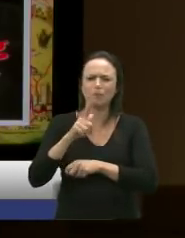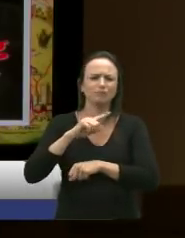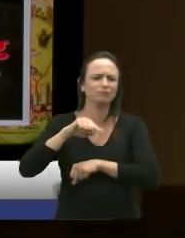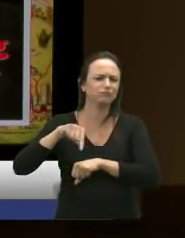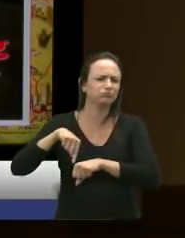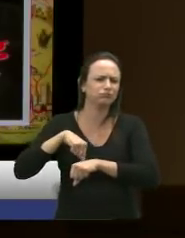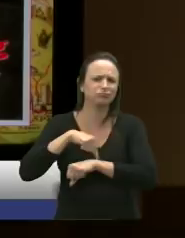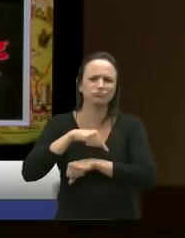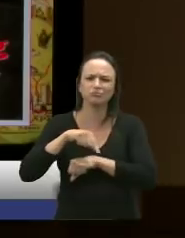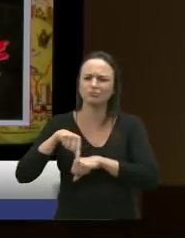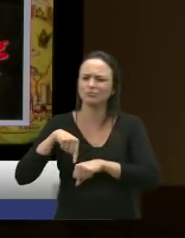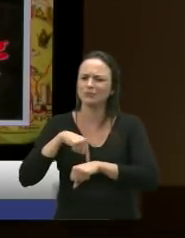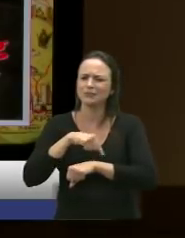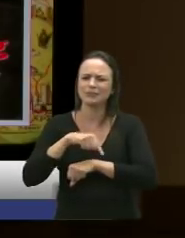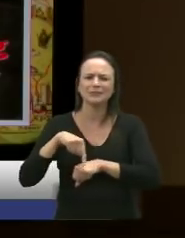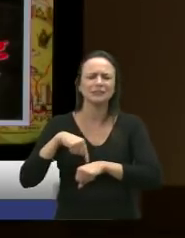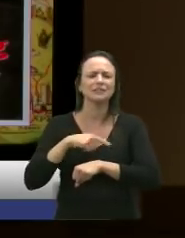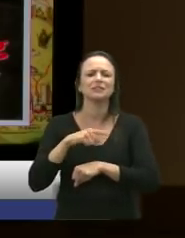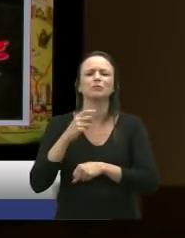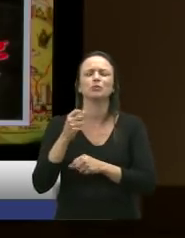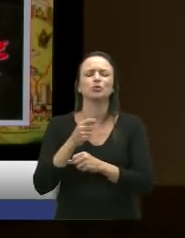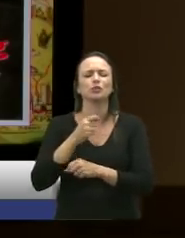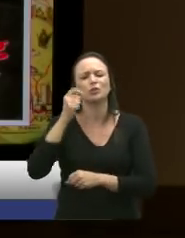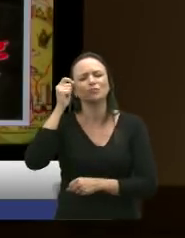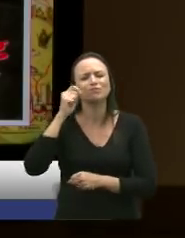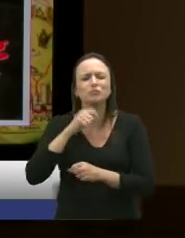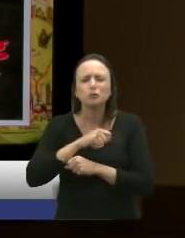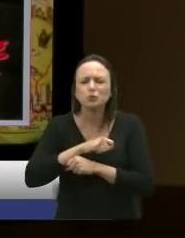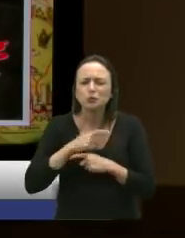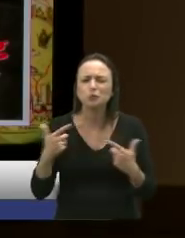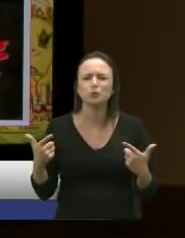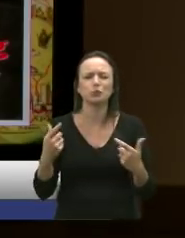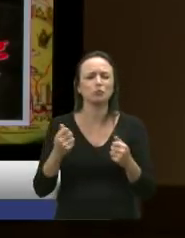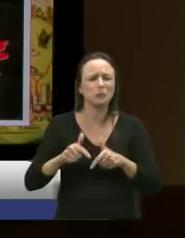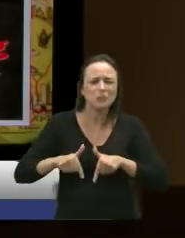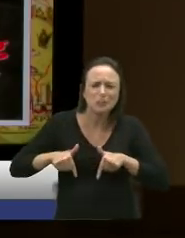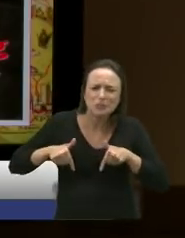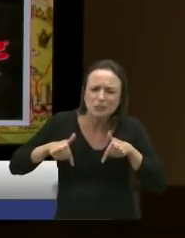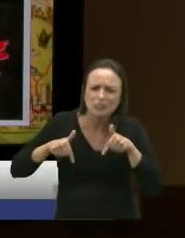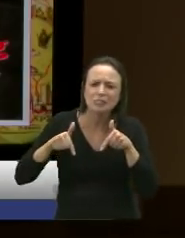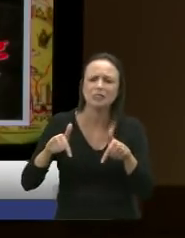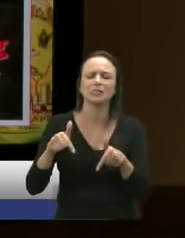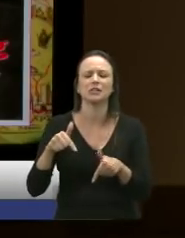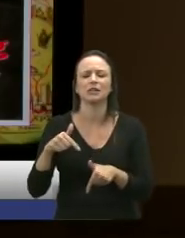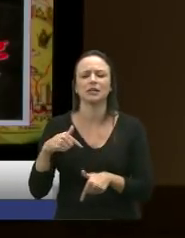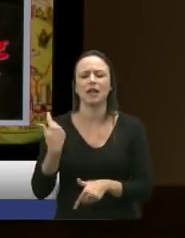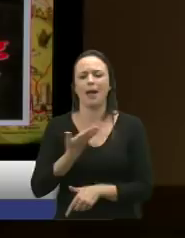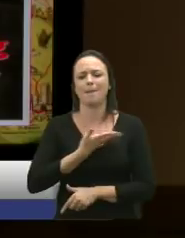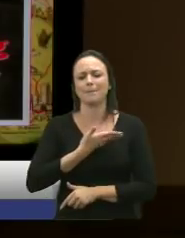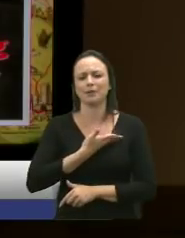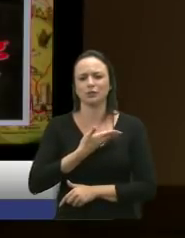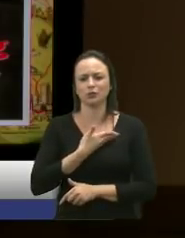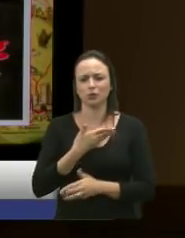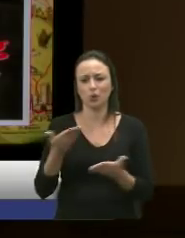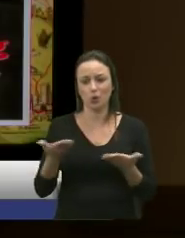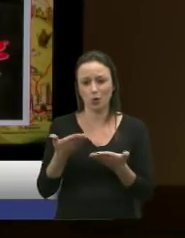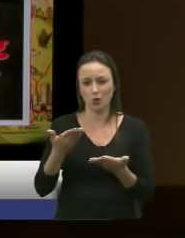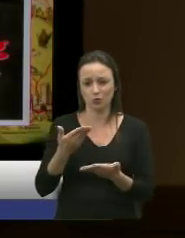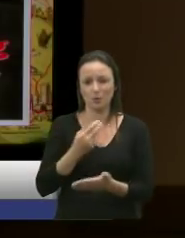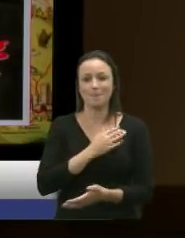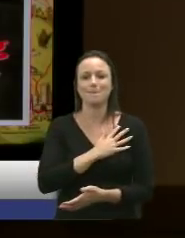Por muita sorte e por muito empenho de nossos amigos que aqui estão hoje, Major